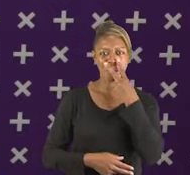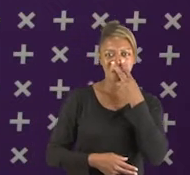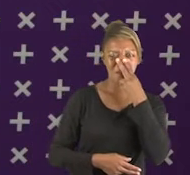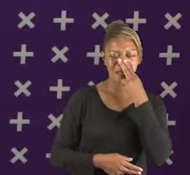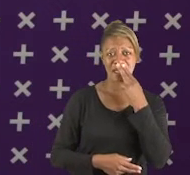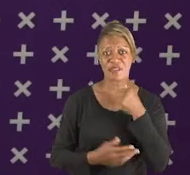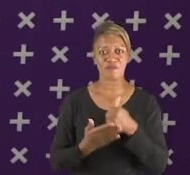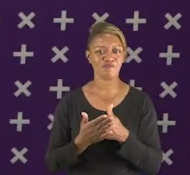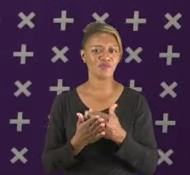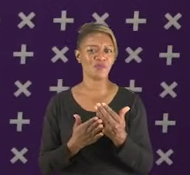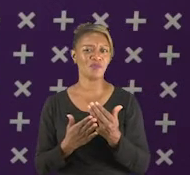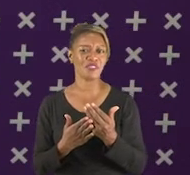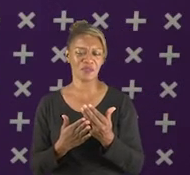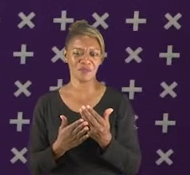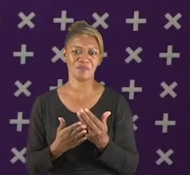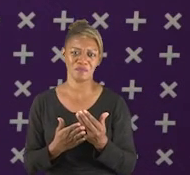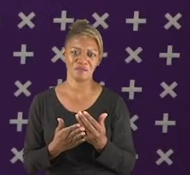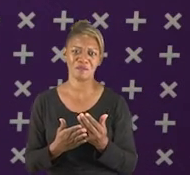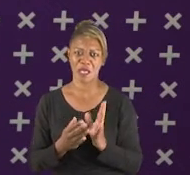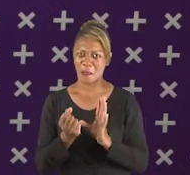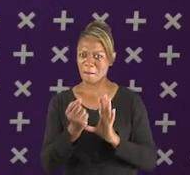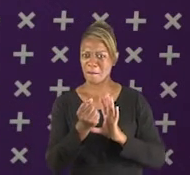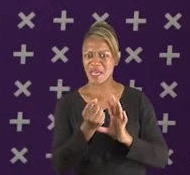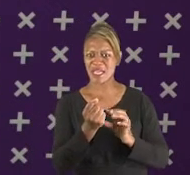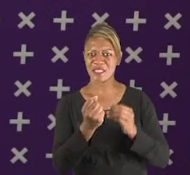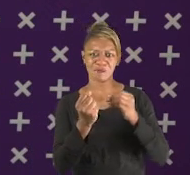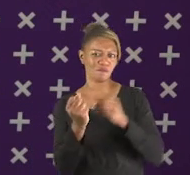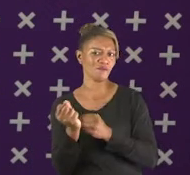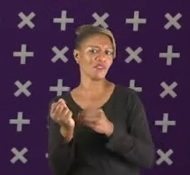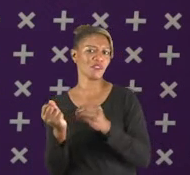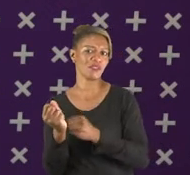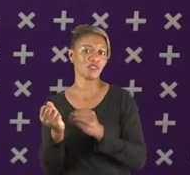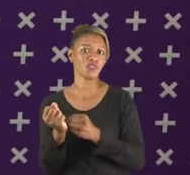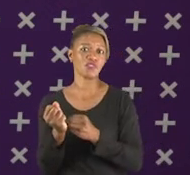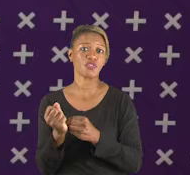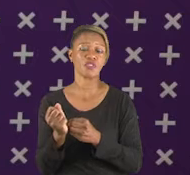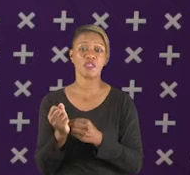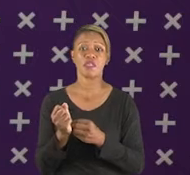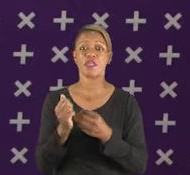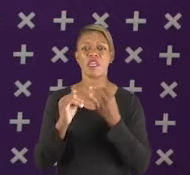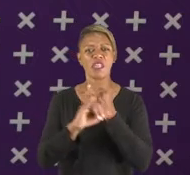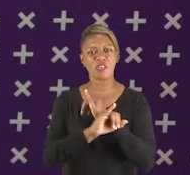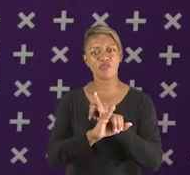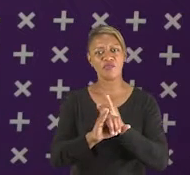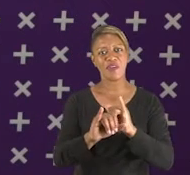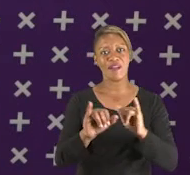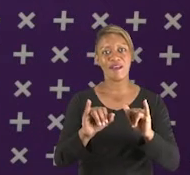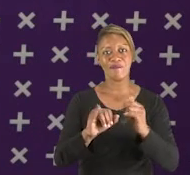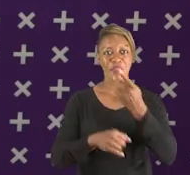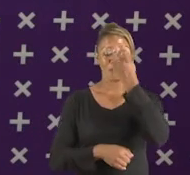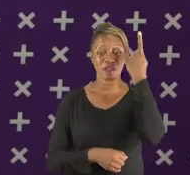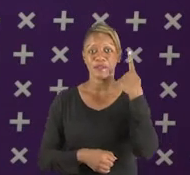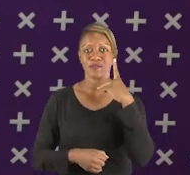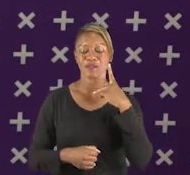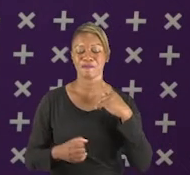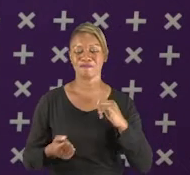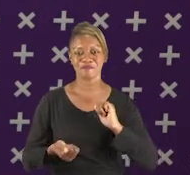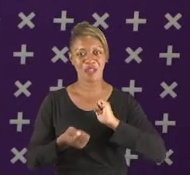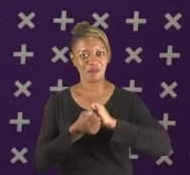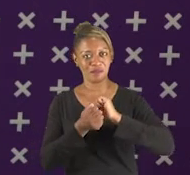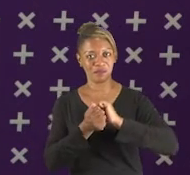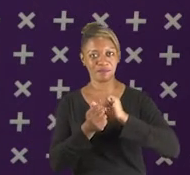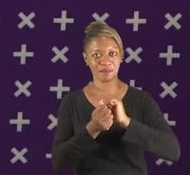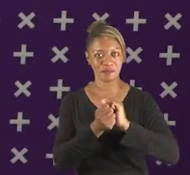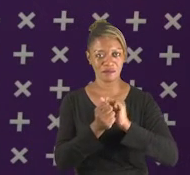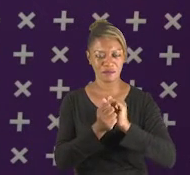um conteúdo de início mais restrito que que você diria para as pessoas que estão nos acompanhando aqui para nossa audiência as pessoas que se interessaram